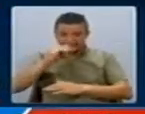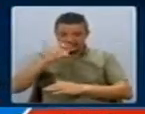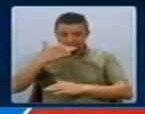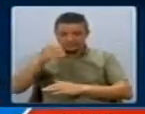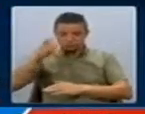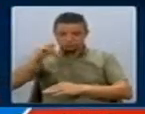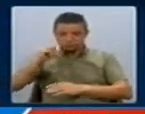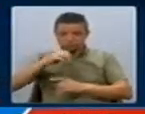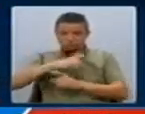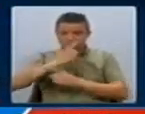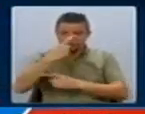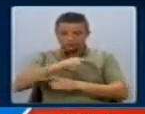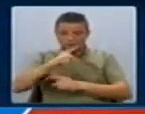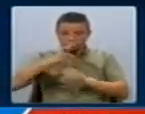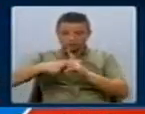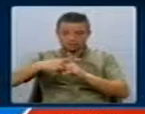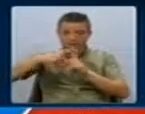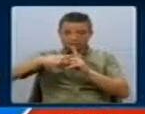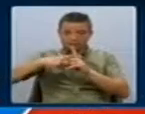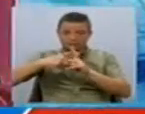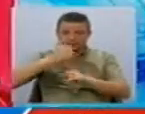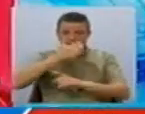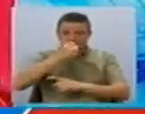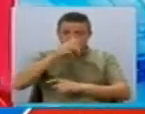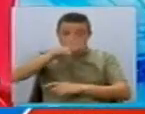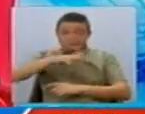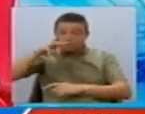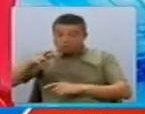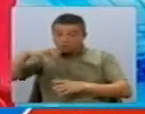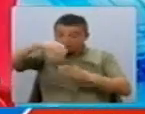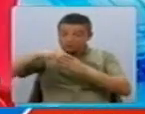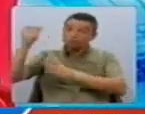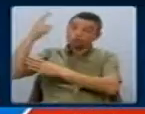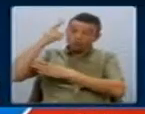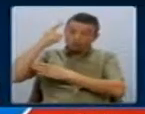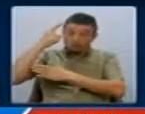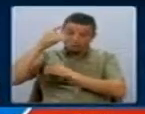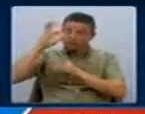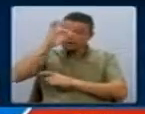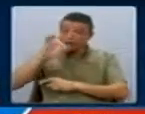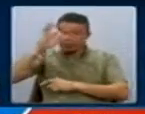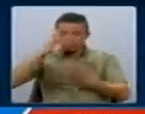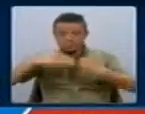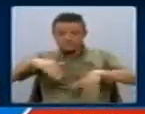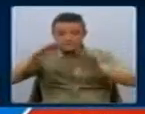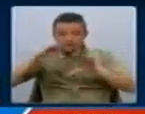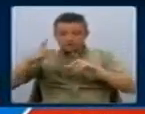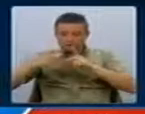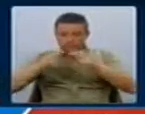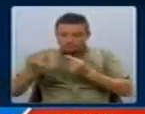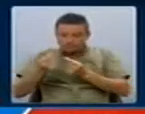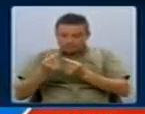nosso Sol nós temos de ter temperaturas da ordem dos 15 milhões de graus. E, curiosamente, a estrela mais próxima do